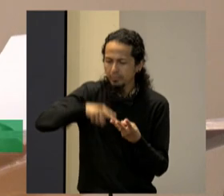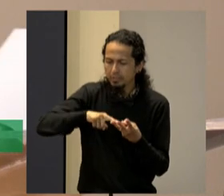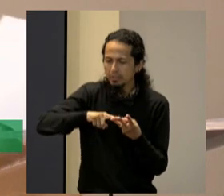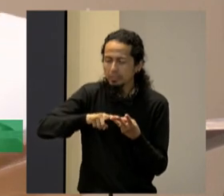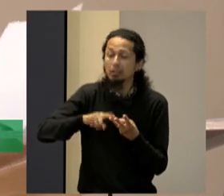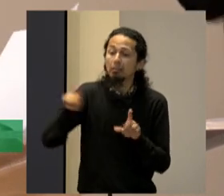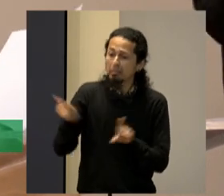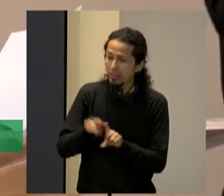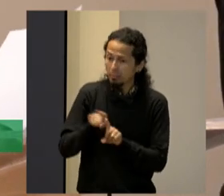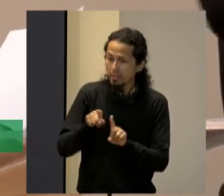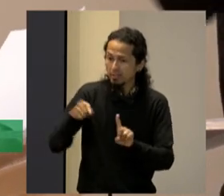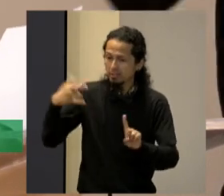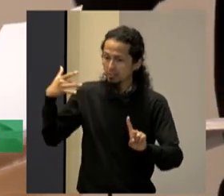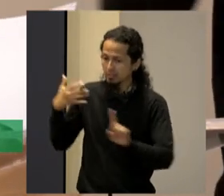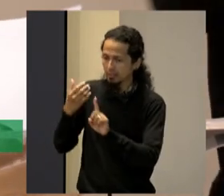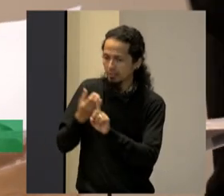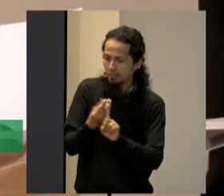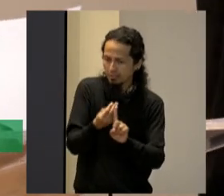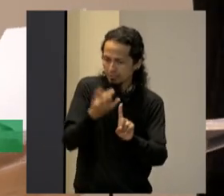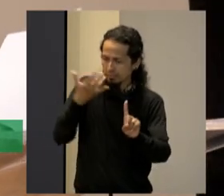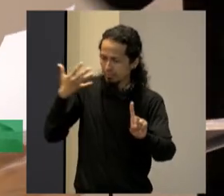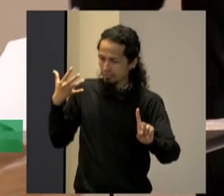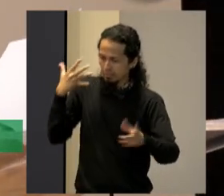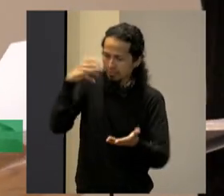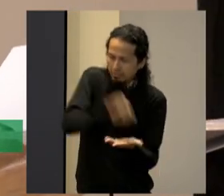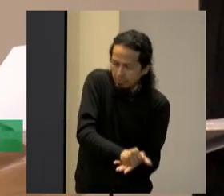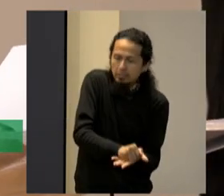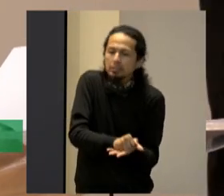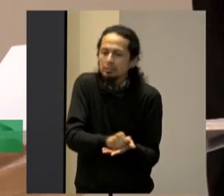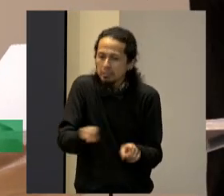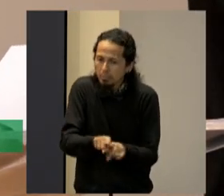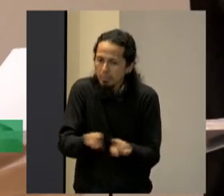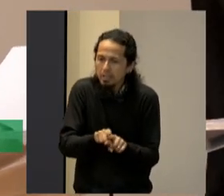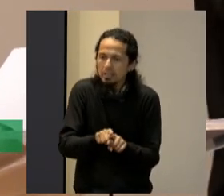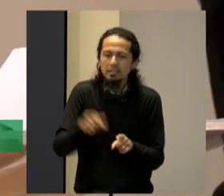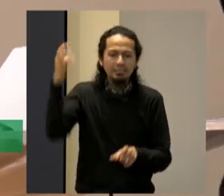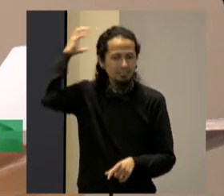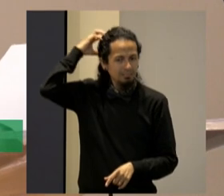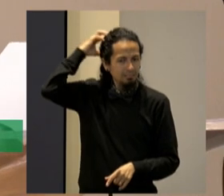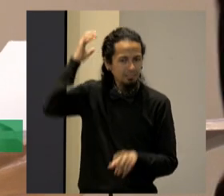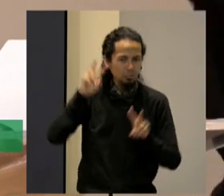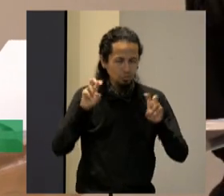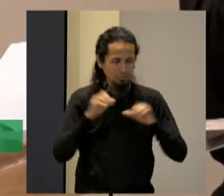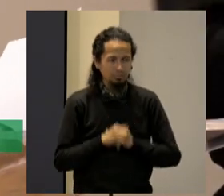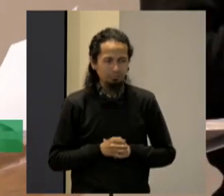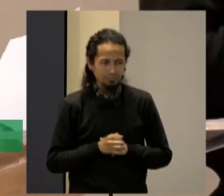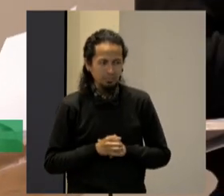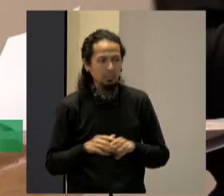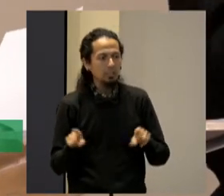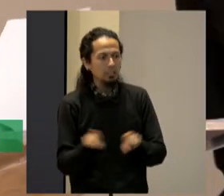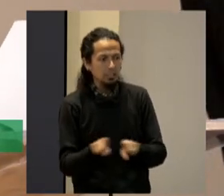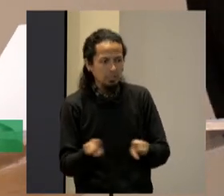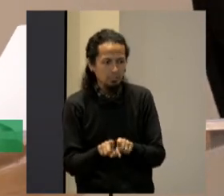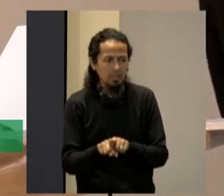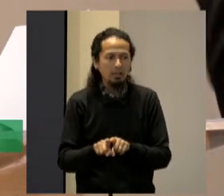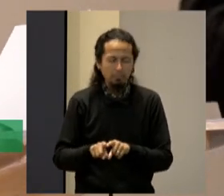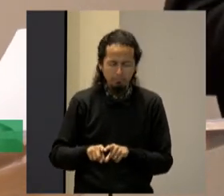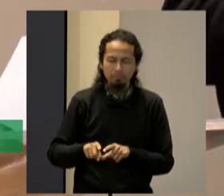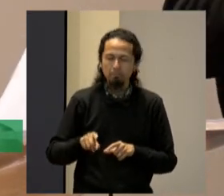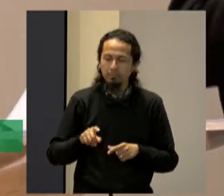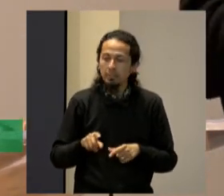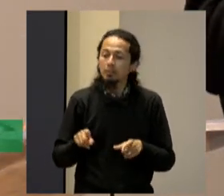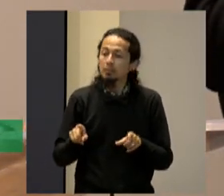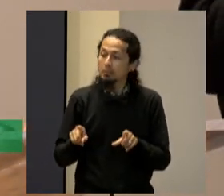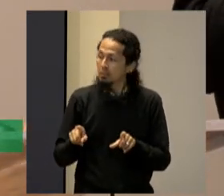biógrafa de Antunieta de Barros. Coordenou a elaboração da matriz curricular de EREA das redes municipais de Florianópolis e Itapema.